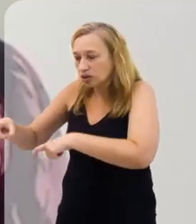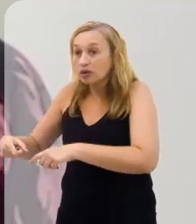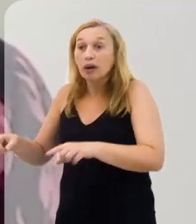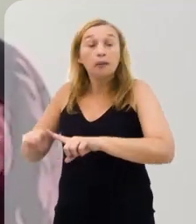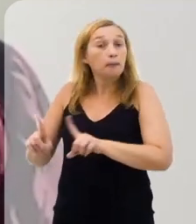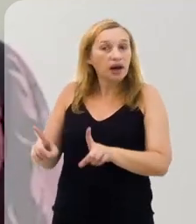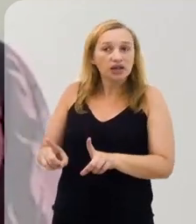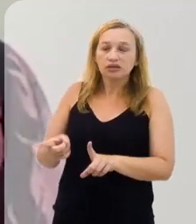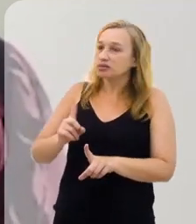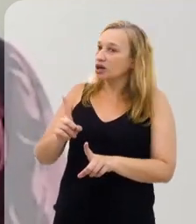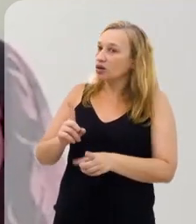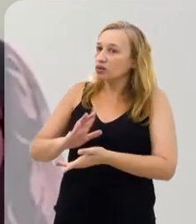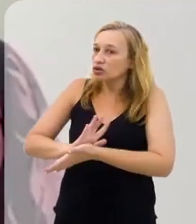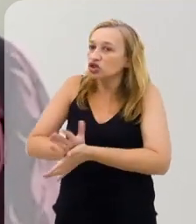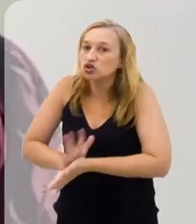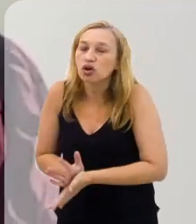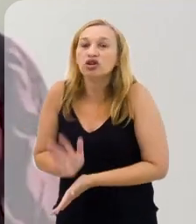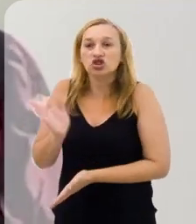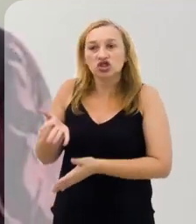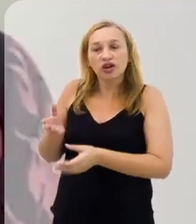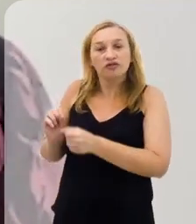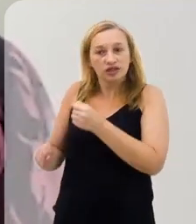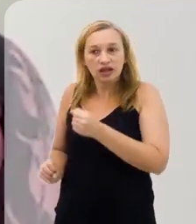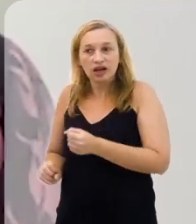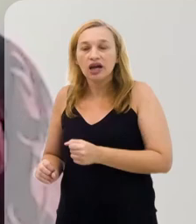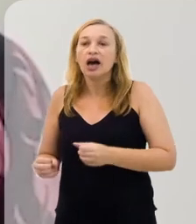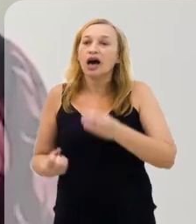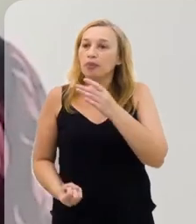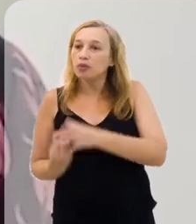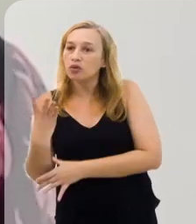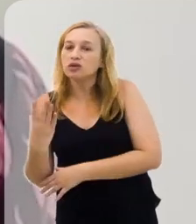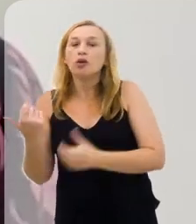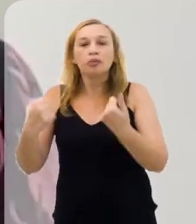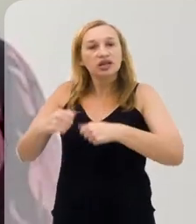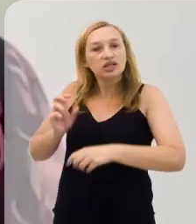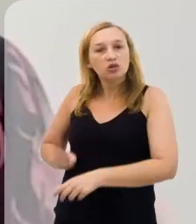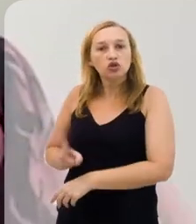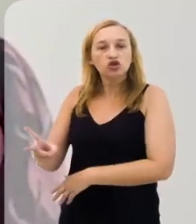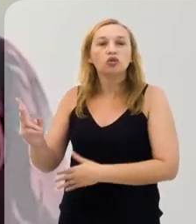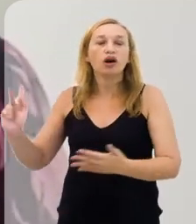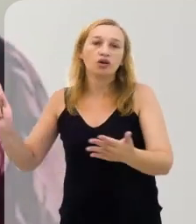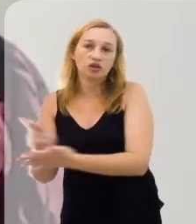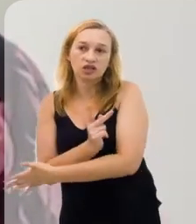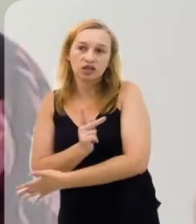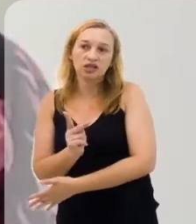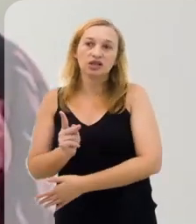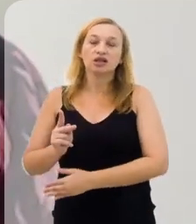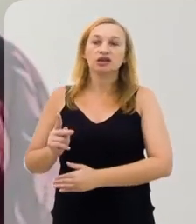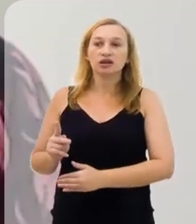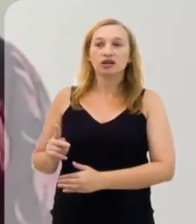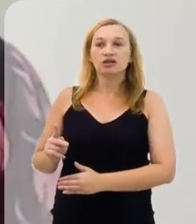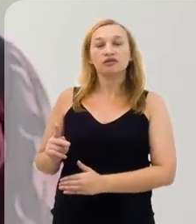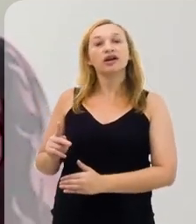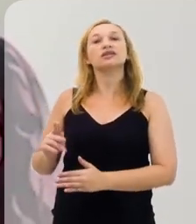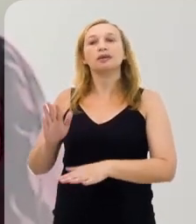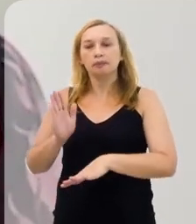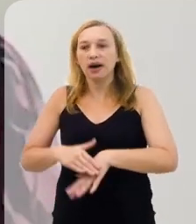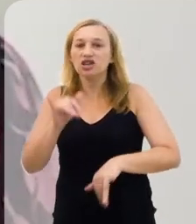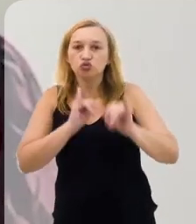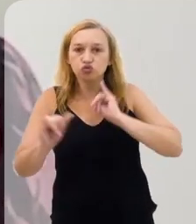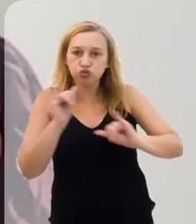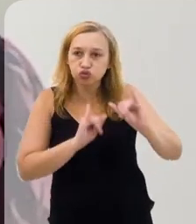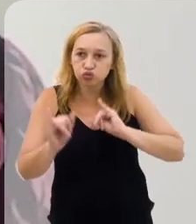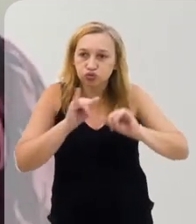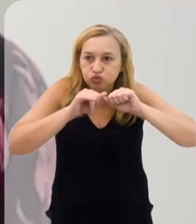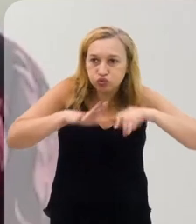renda no campo do produtor, mas ela também não destrói o que já está sendo feito. Na verdade, a produção ela precisa continuar acontecendo e